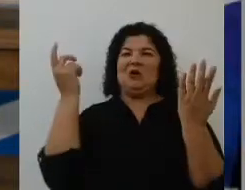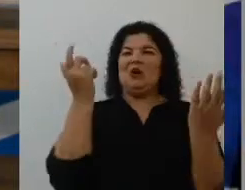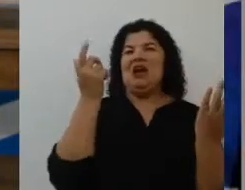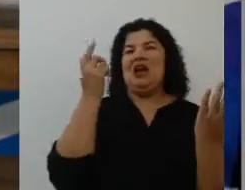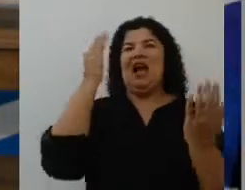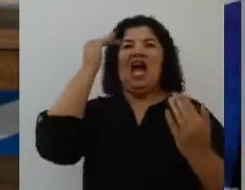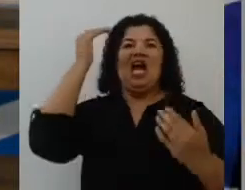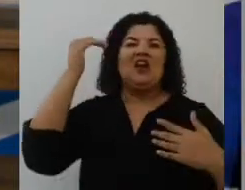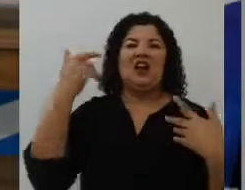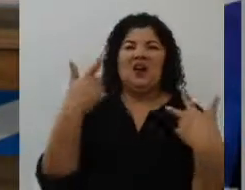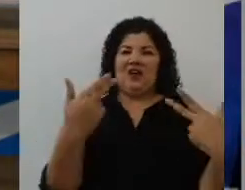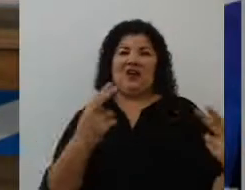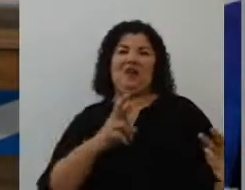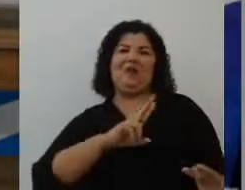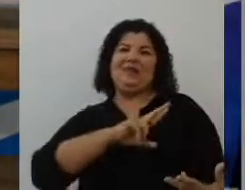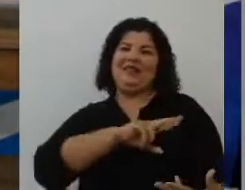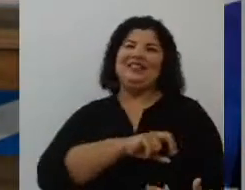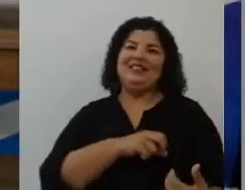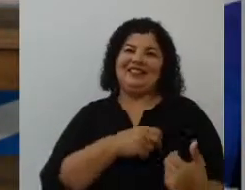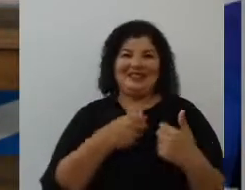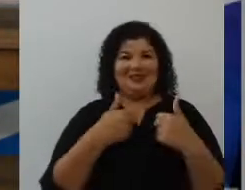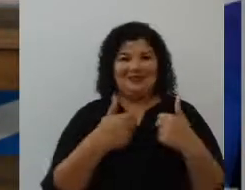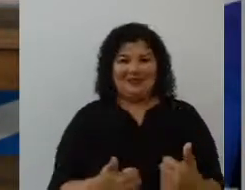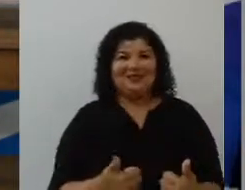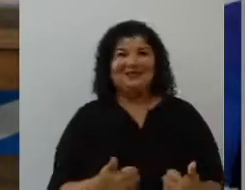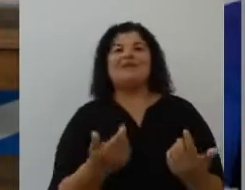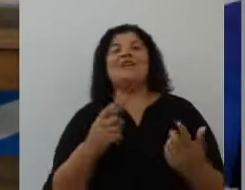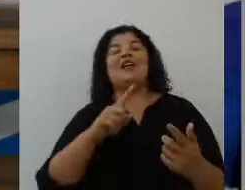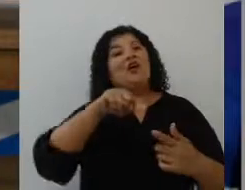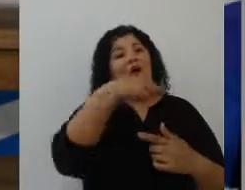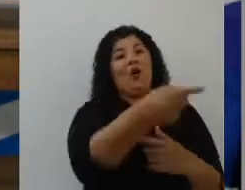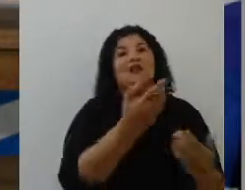outra aula, mas é importante a gente fazer essa ligação.